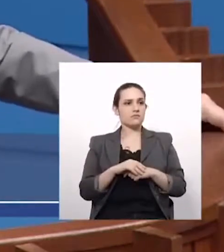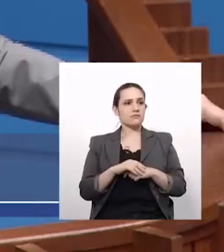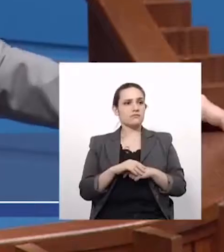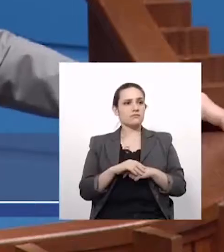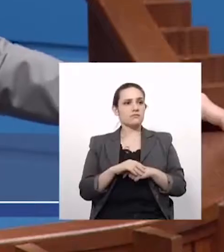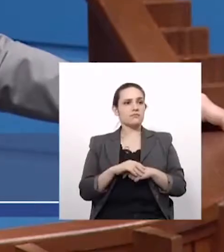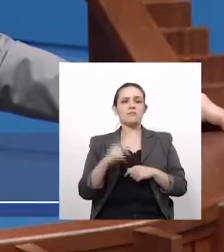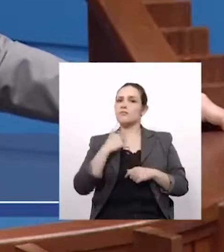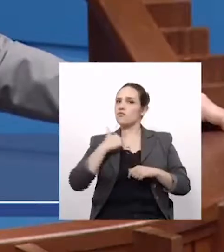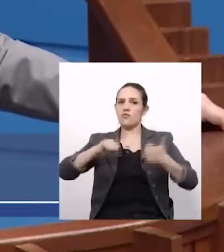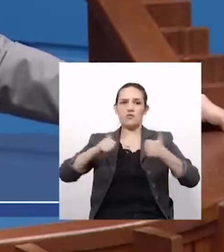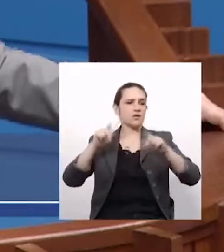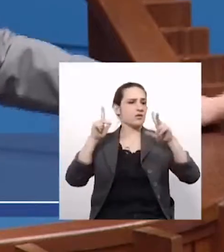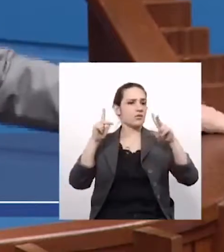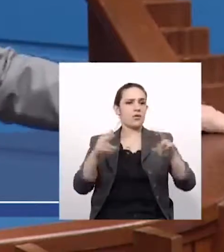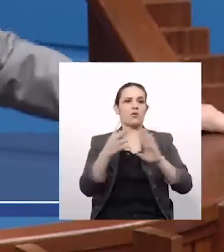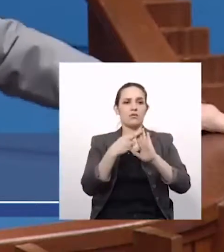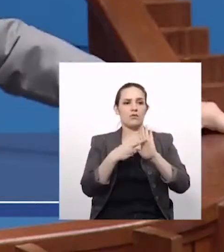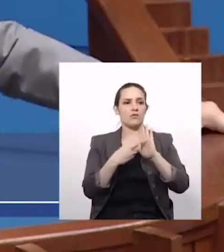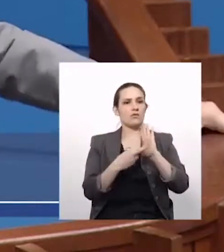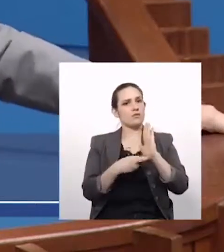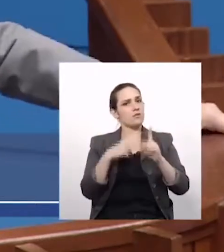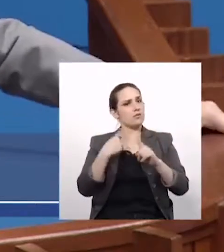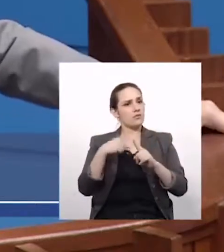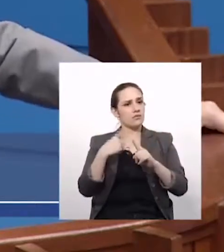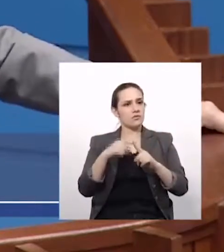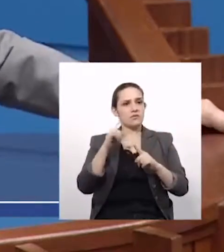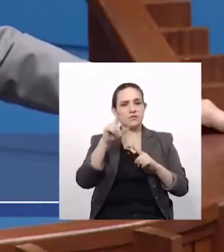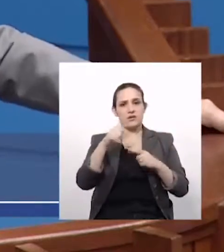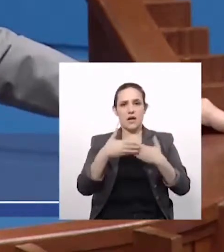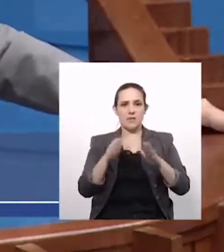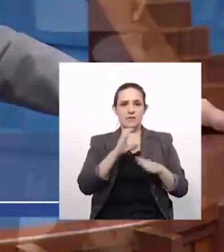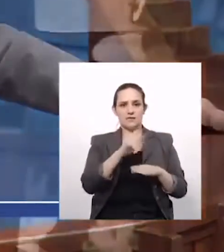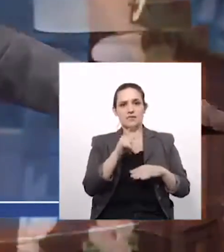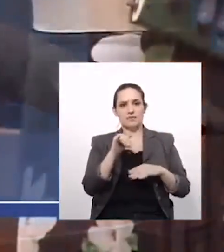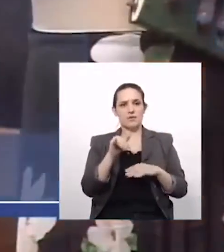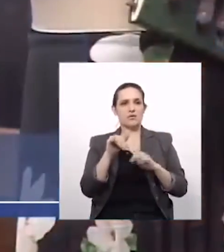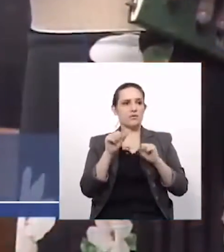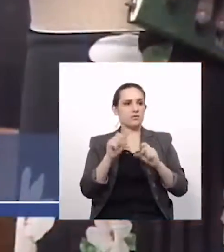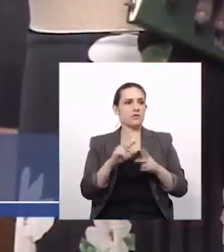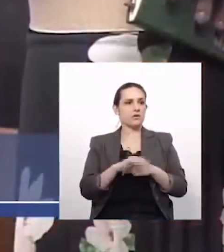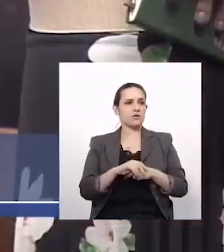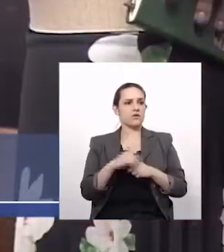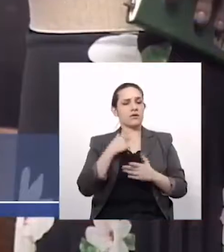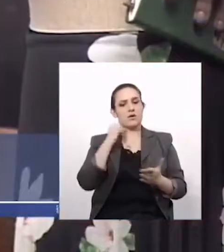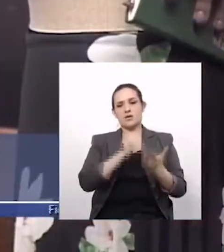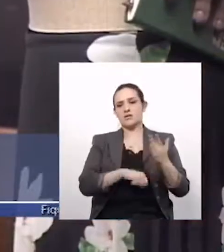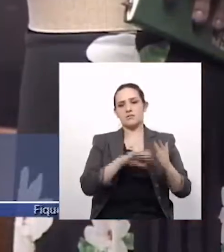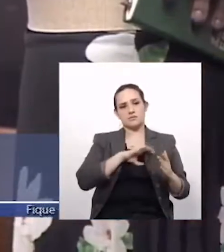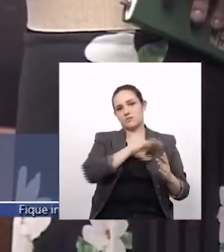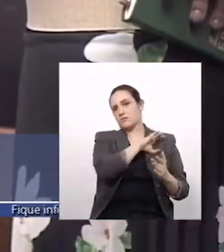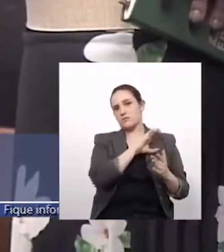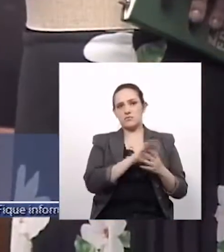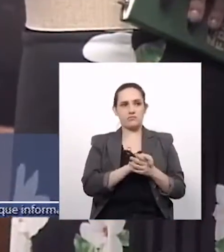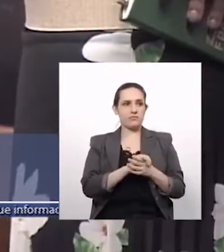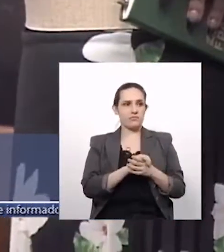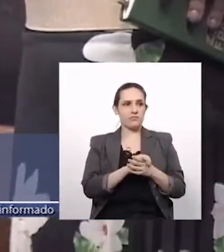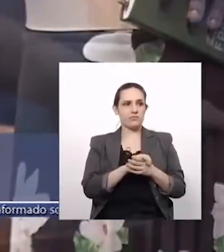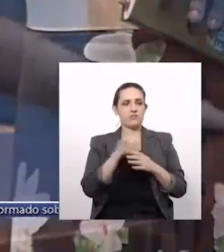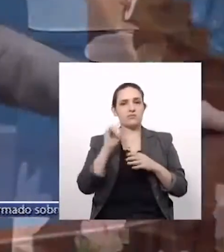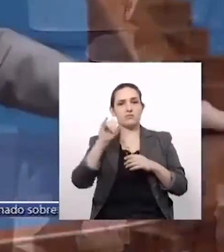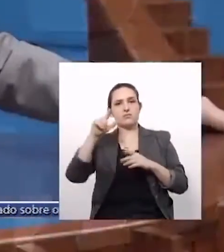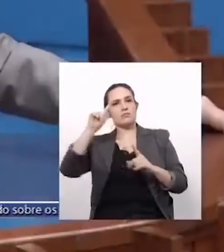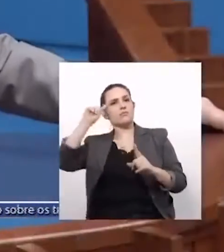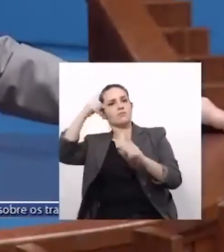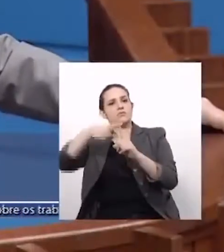analisar com o mesmo critério, porque se é formar CPI por CPI, eu assino do deputado Capitão Contar. Se o